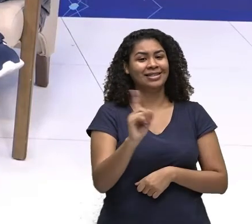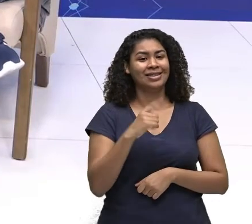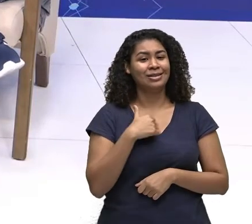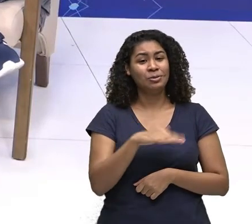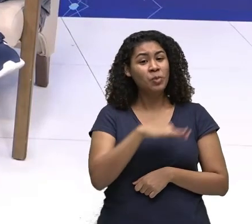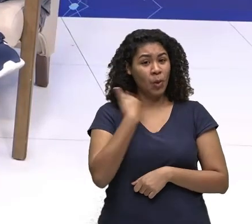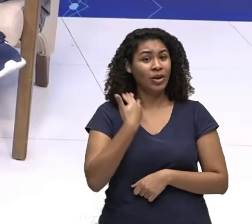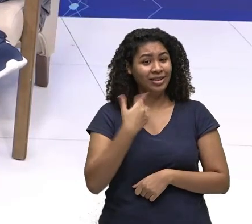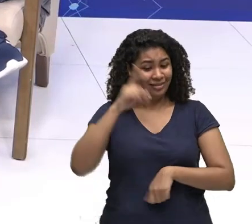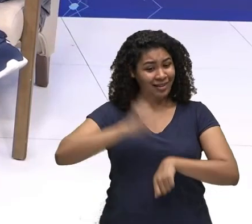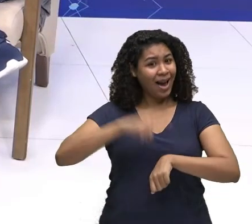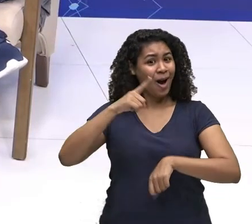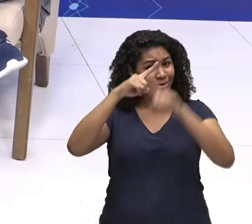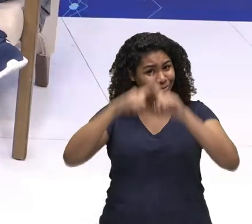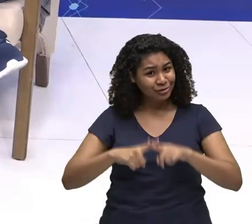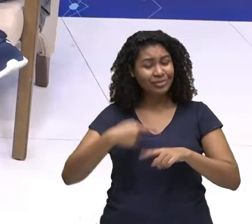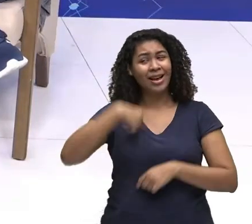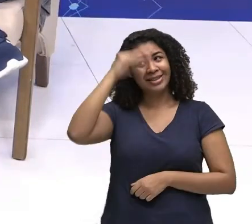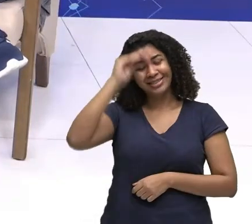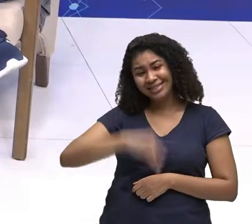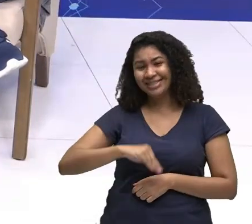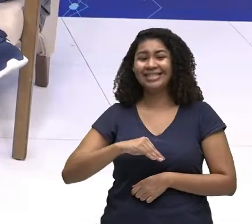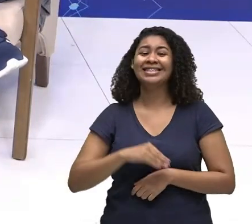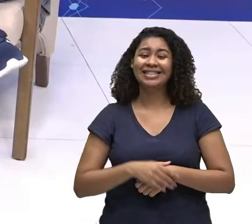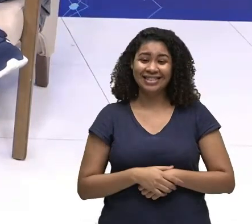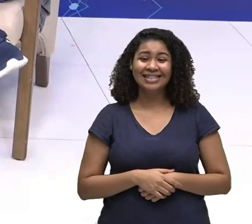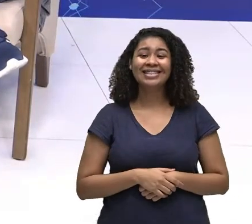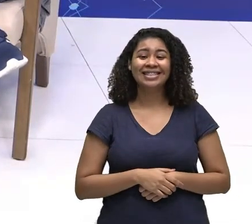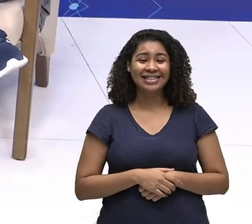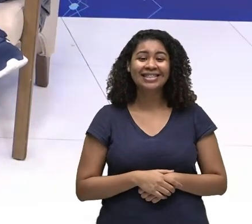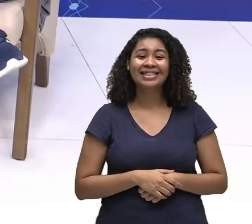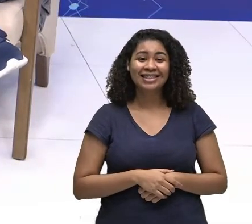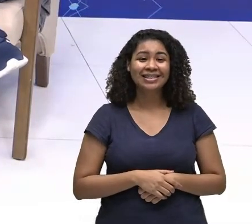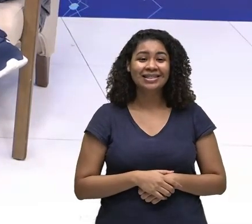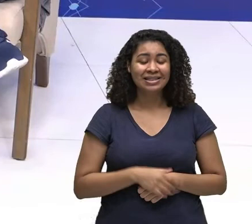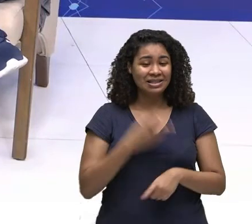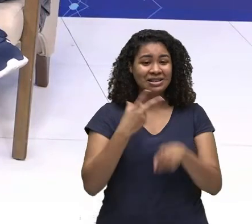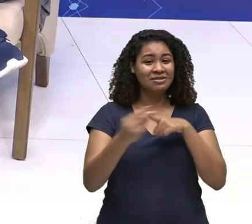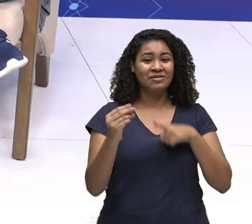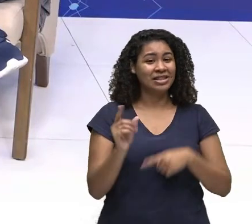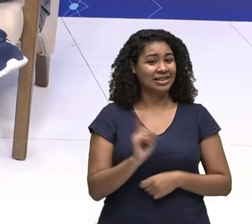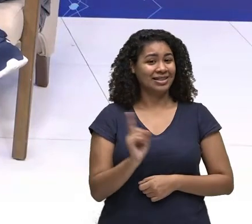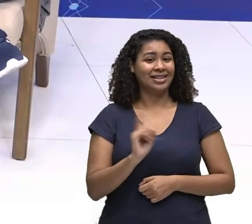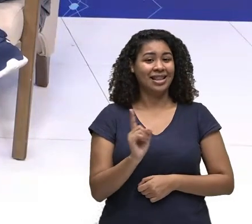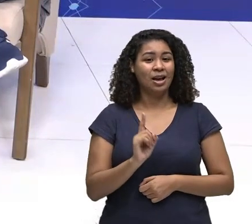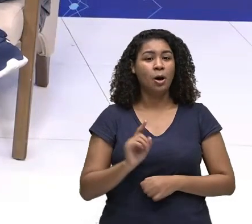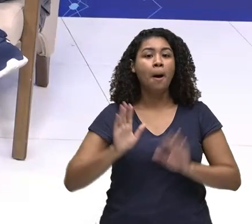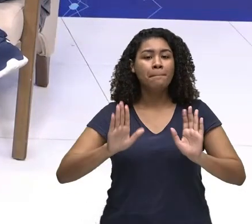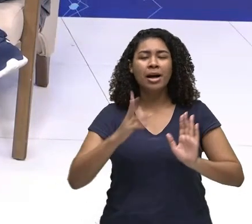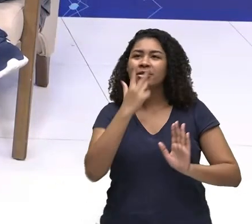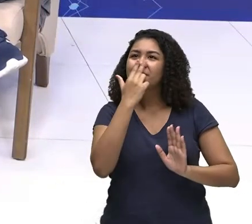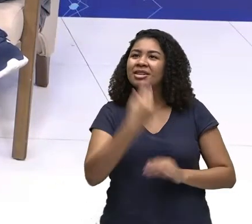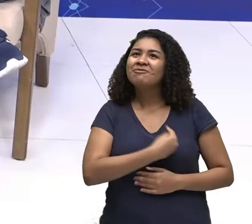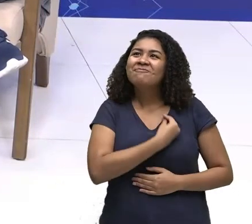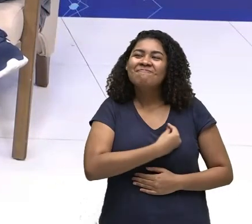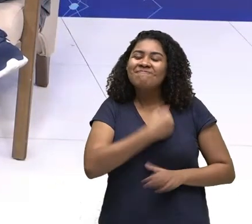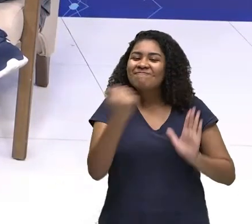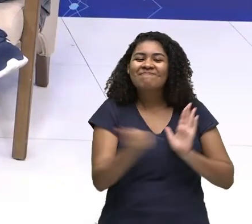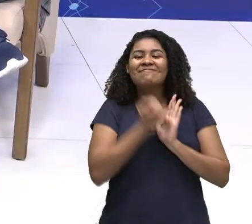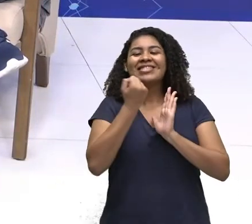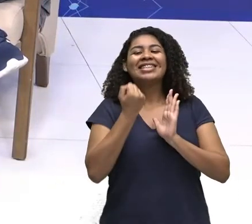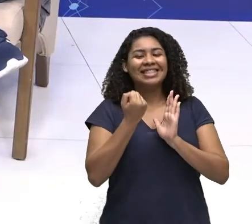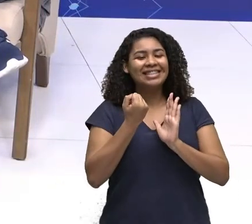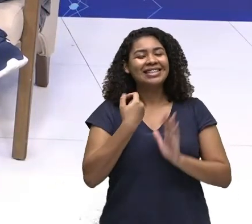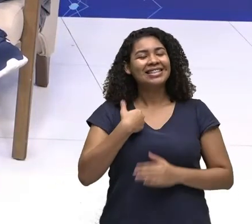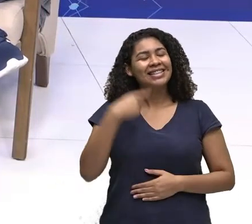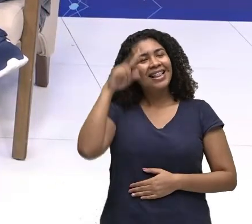eu preciso dizer isso, eu morri na prova, eu não ganhei, mas marcou a minha história. Participar daquele